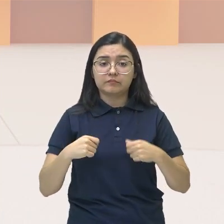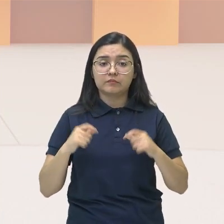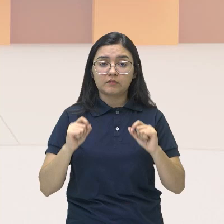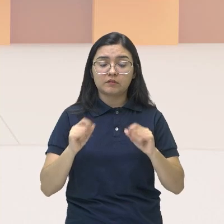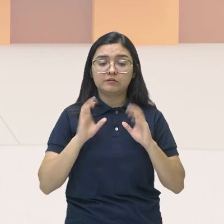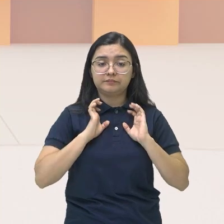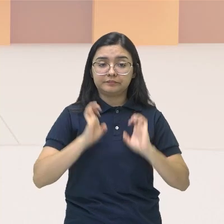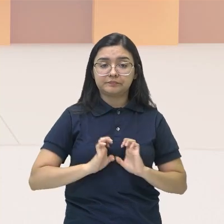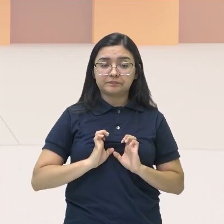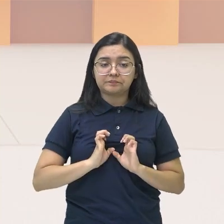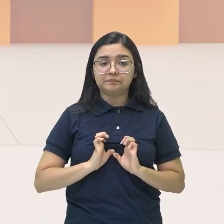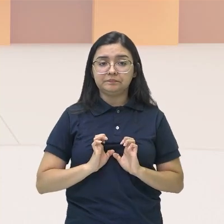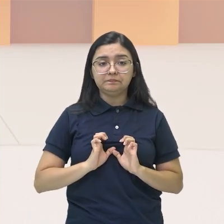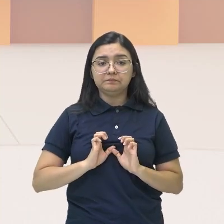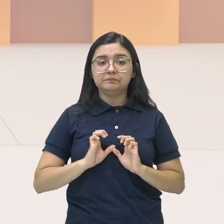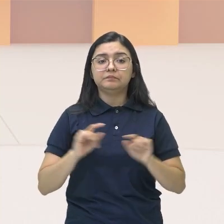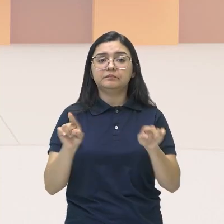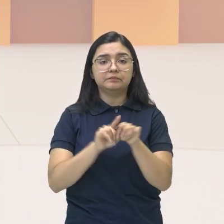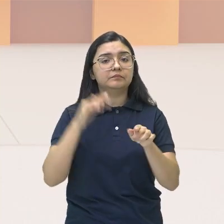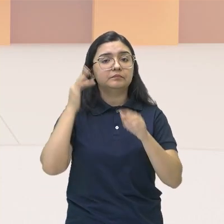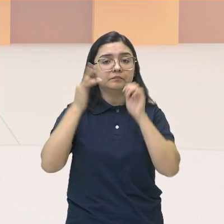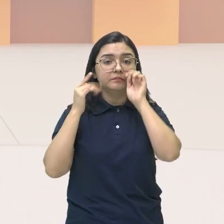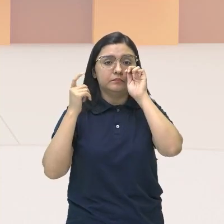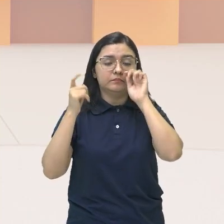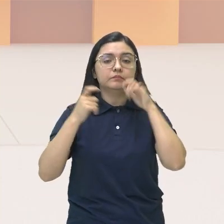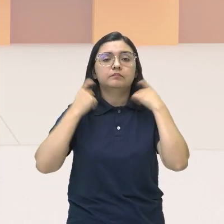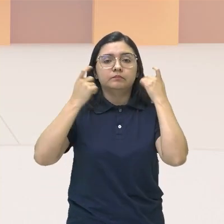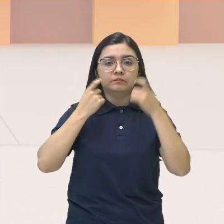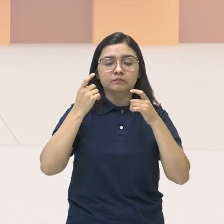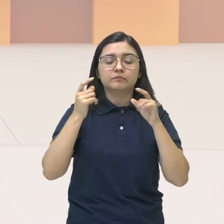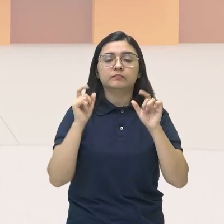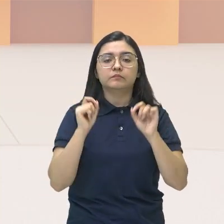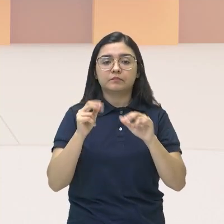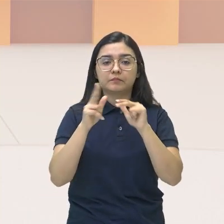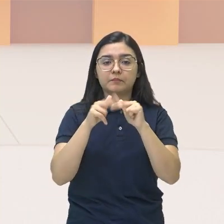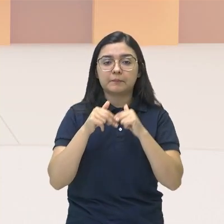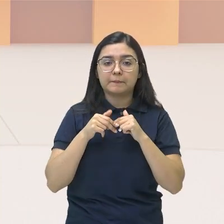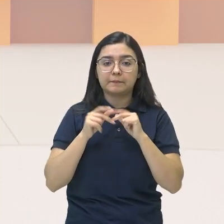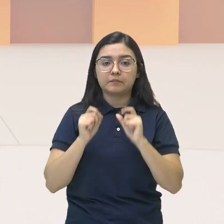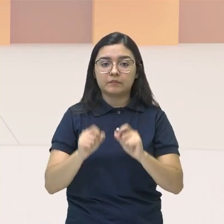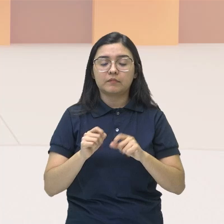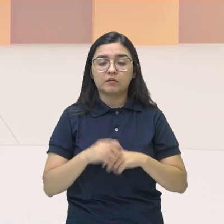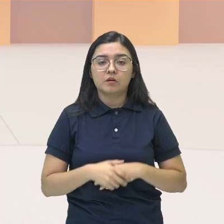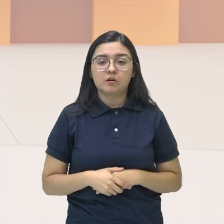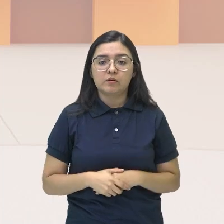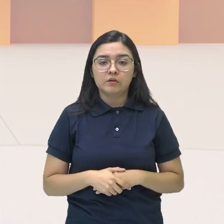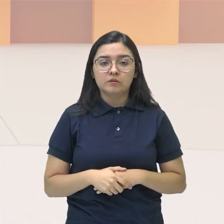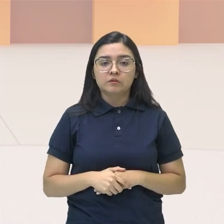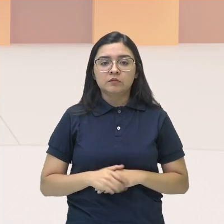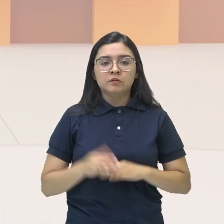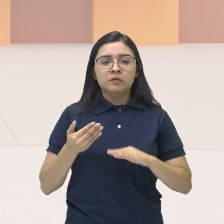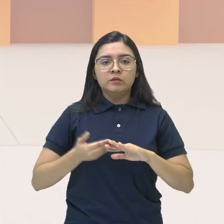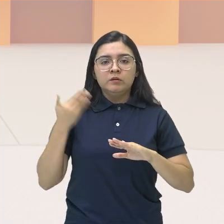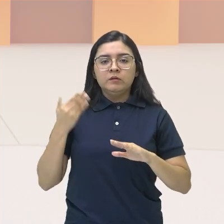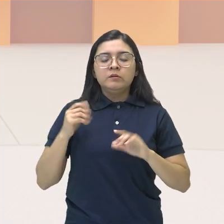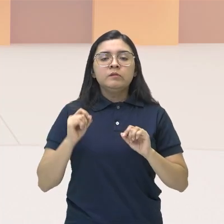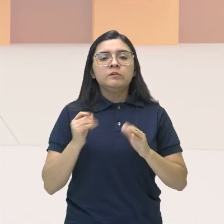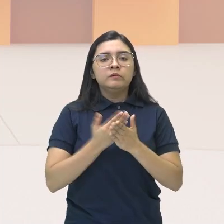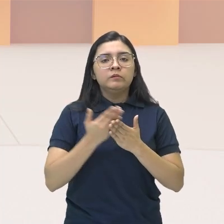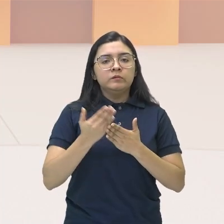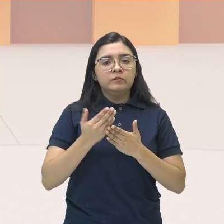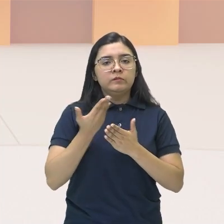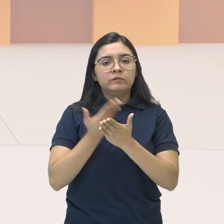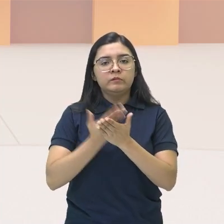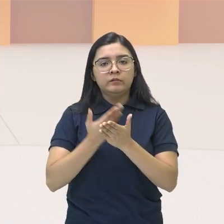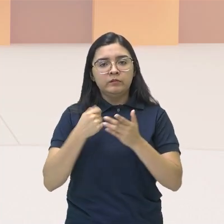questão ética, e a filosofia se preocupa muito com isso, foi por esse motivo que lá no início da nossa aula